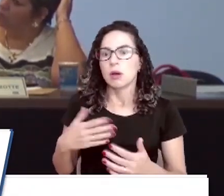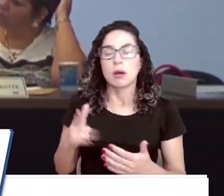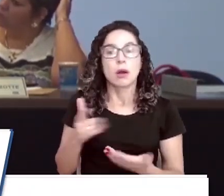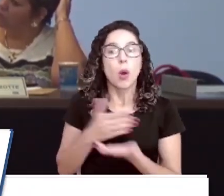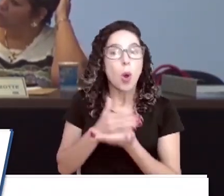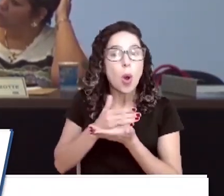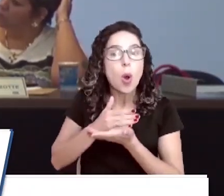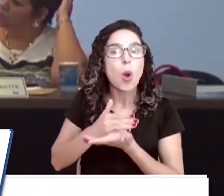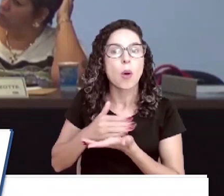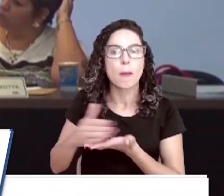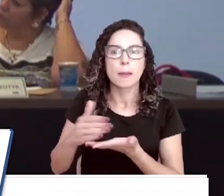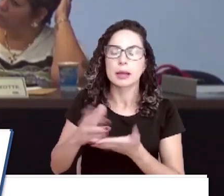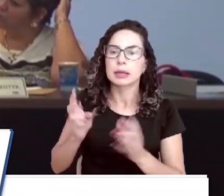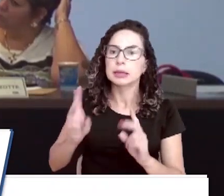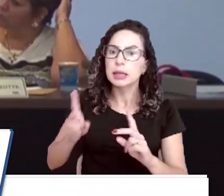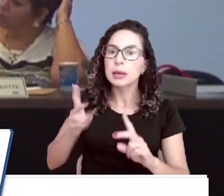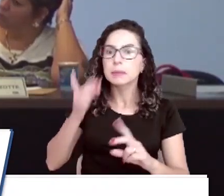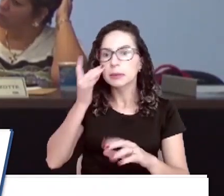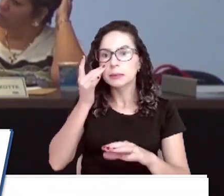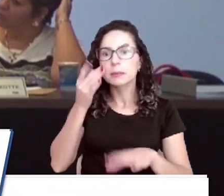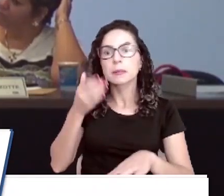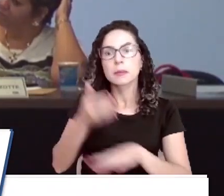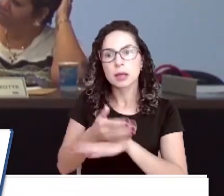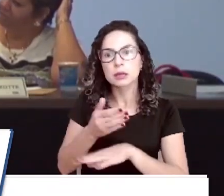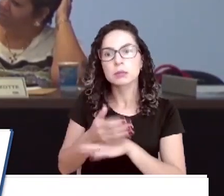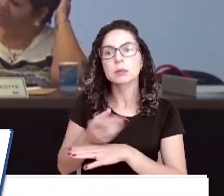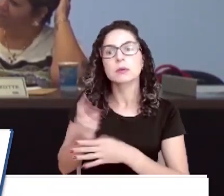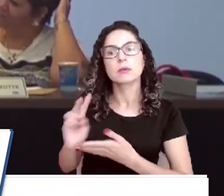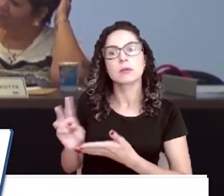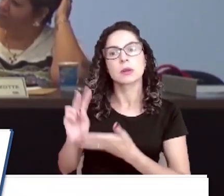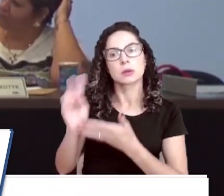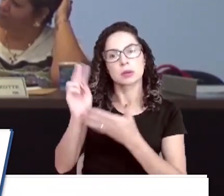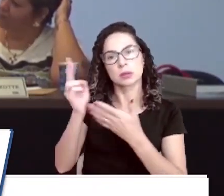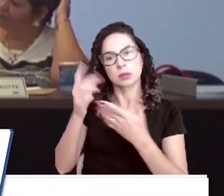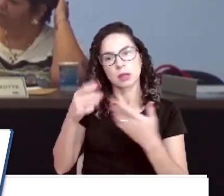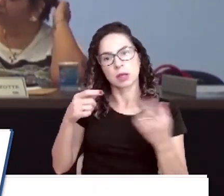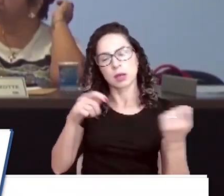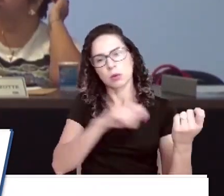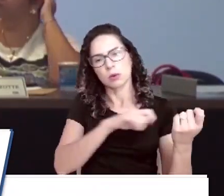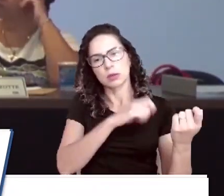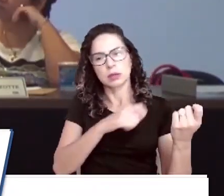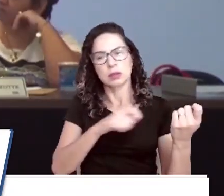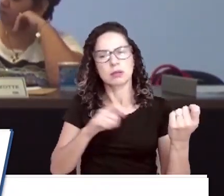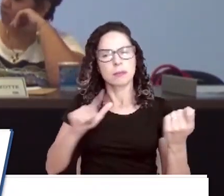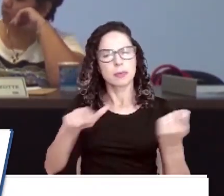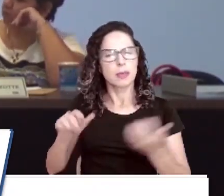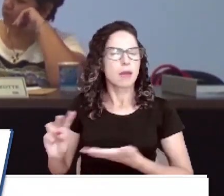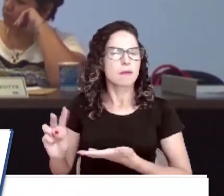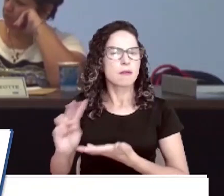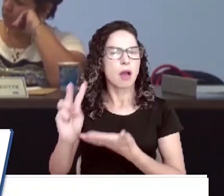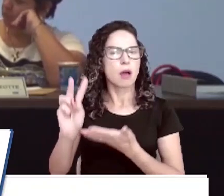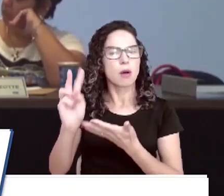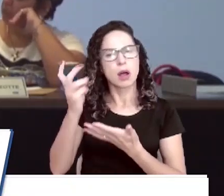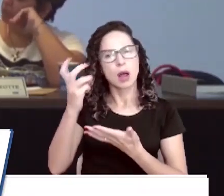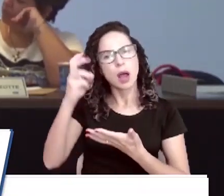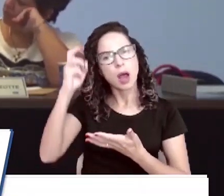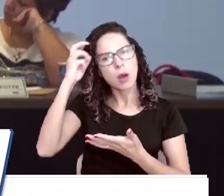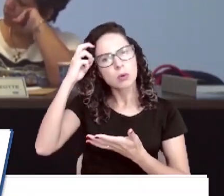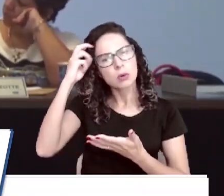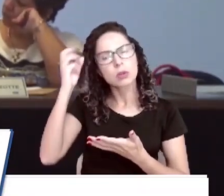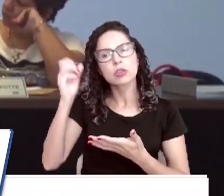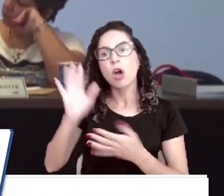ter sempre a presença da nossa valorosa orquestra. É a valorização, é a cultura. Nós só melhoramos o